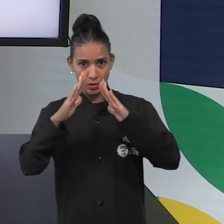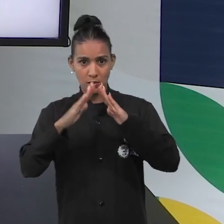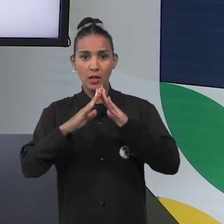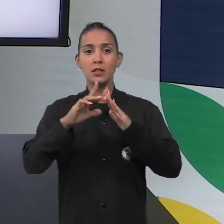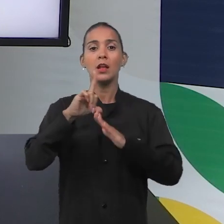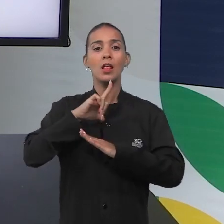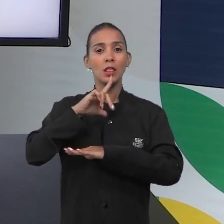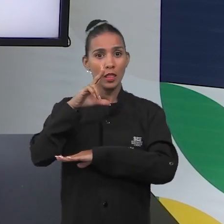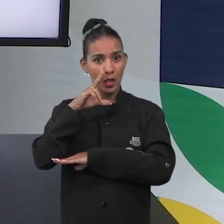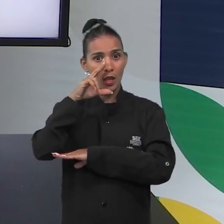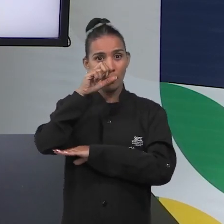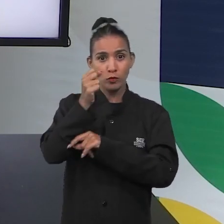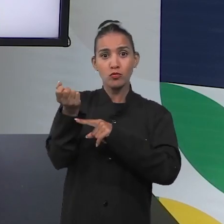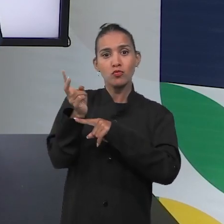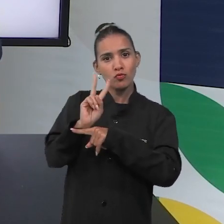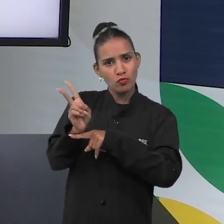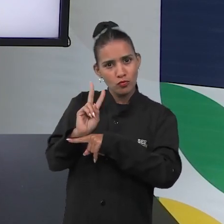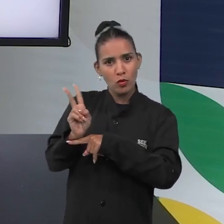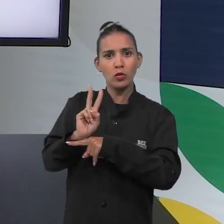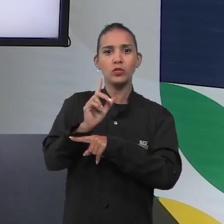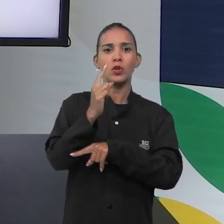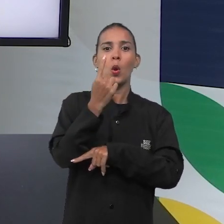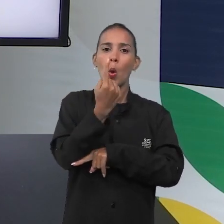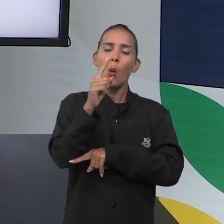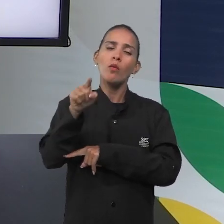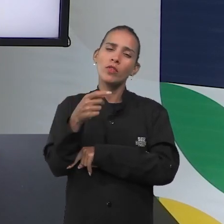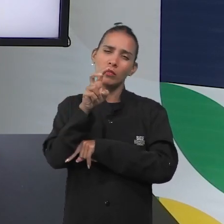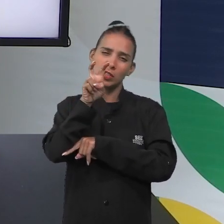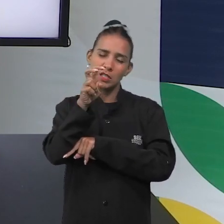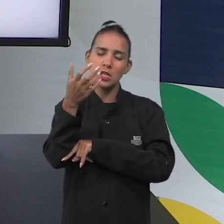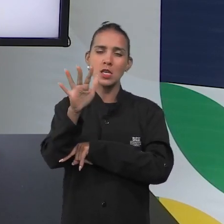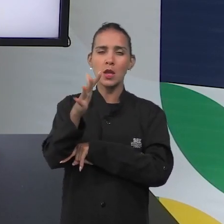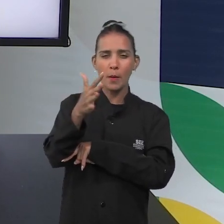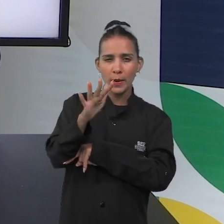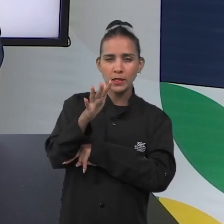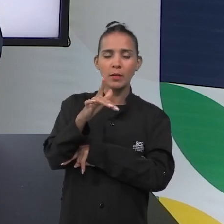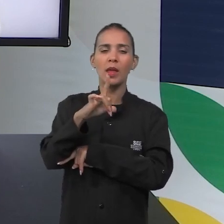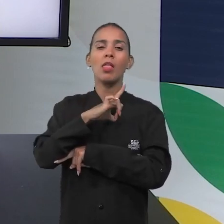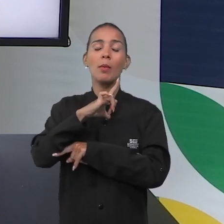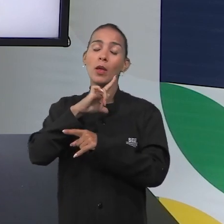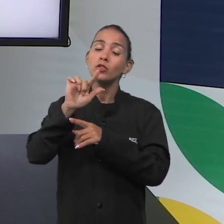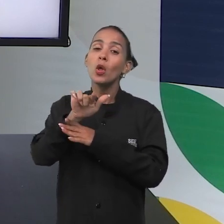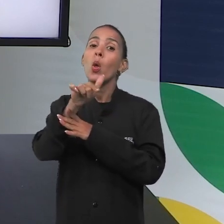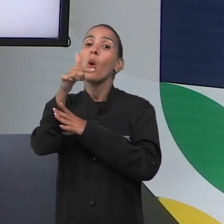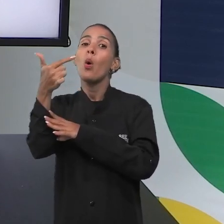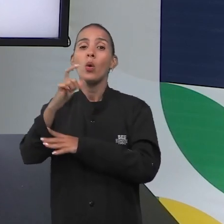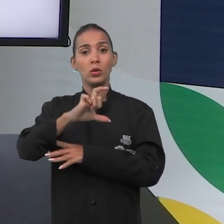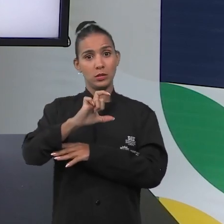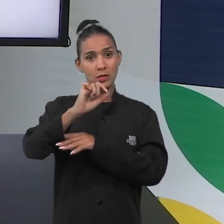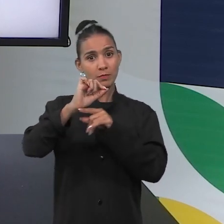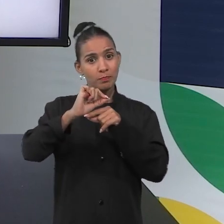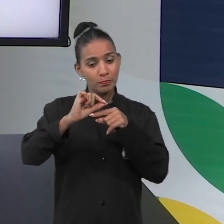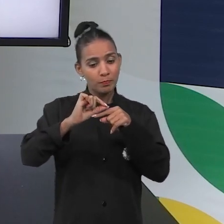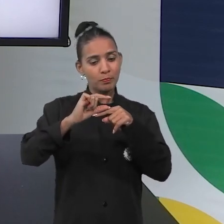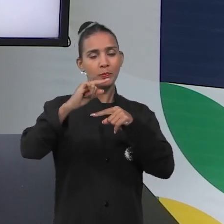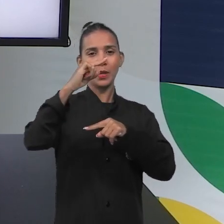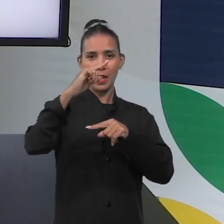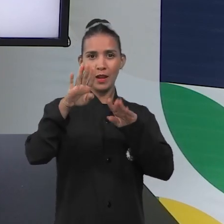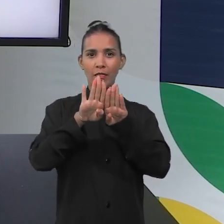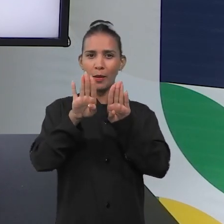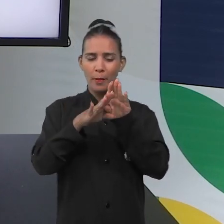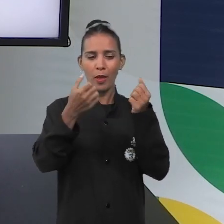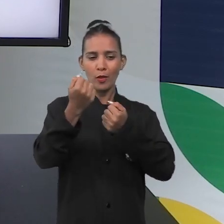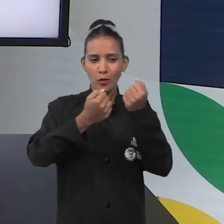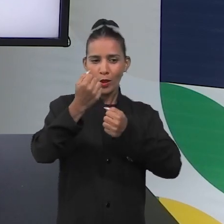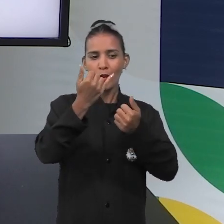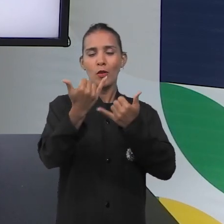1,5 volt, né? Nossa pilha alcalina ela é de 1,5 volt. Mas nós também temos aquelas pilhas de bateria, de carrinho de controle